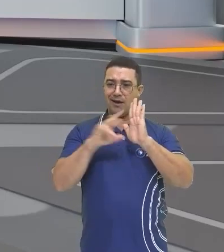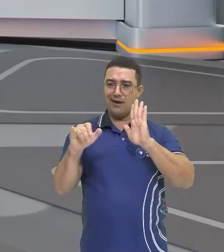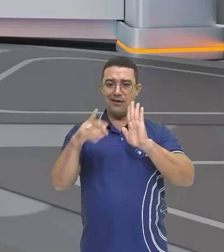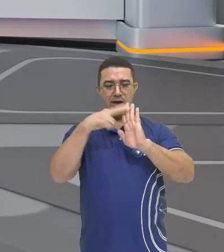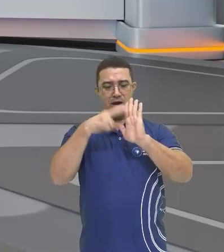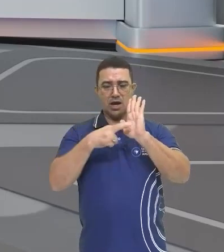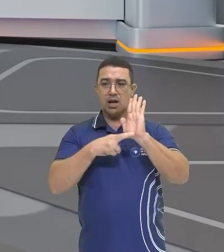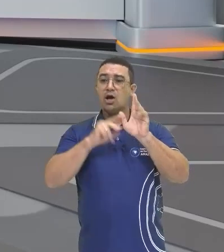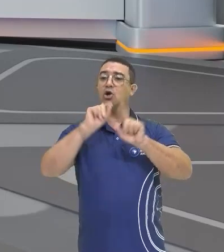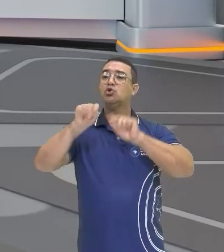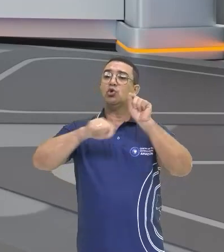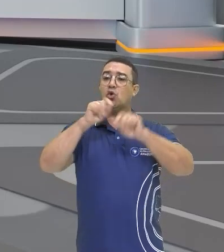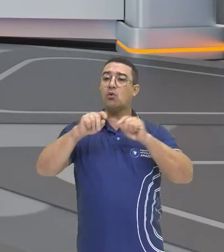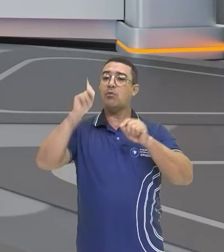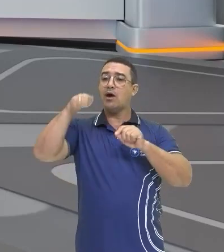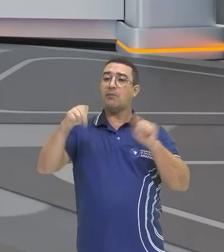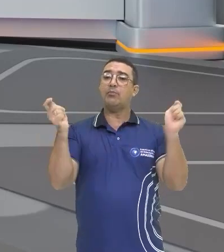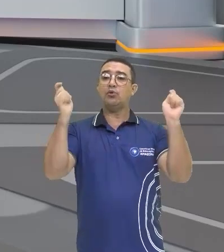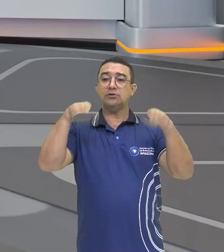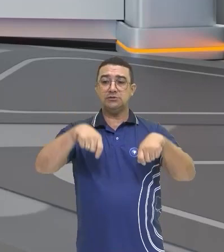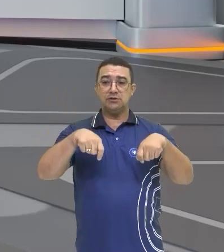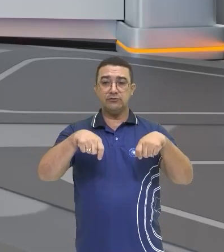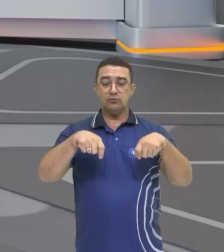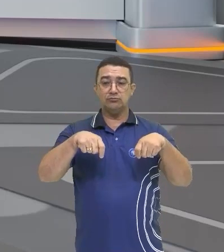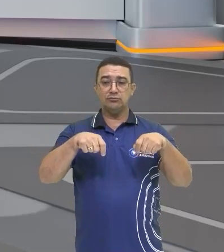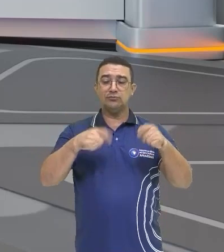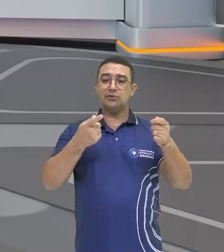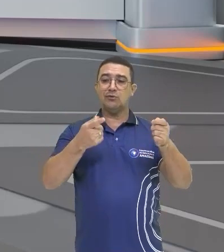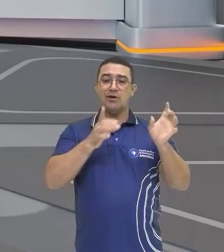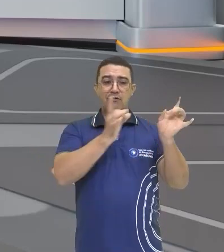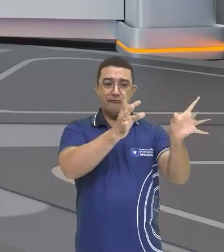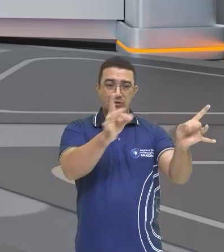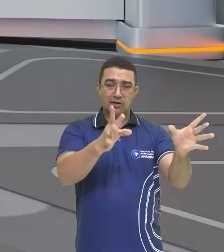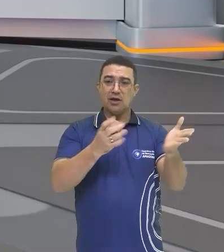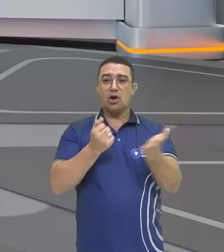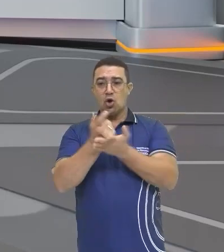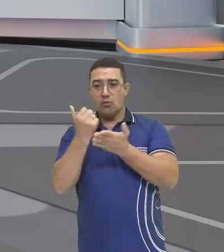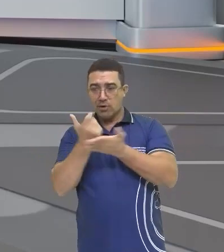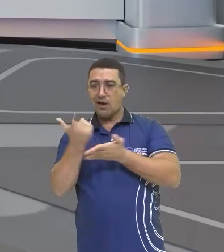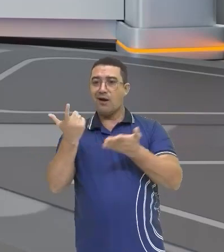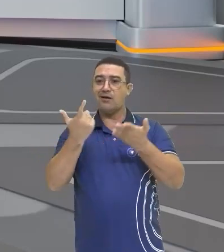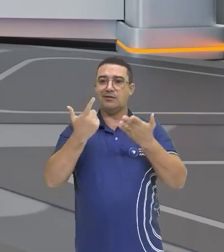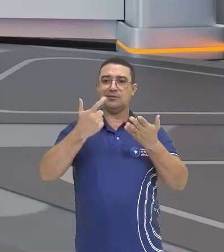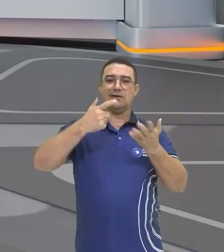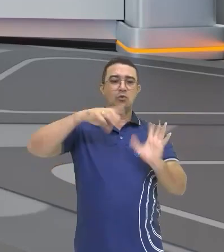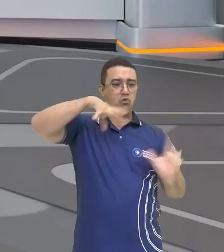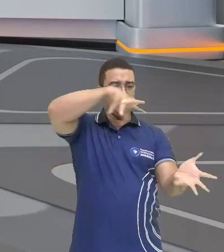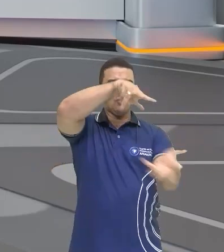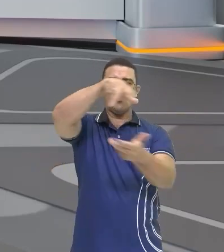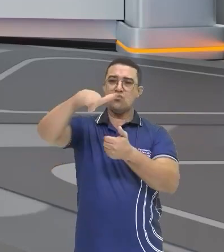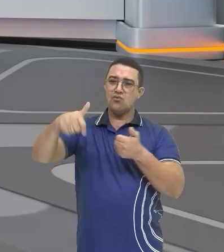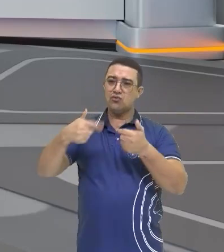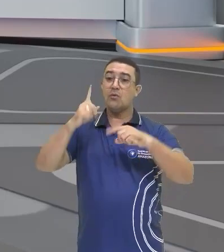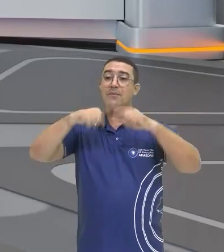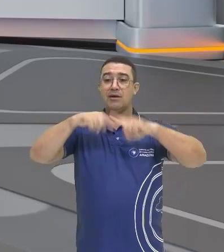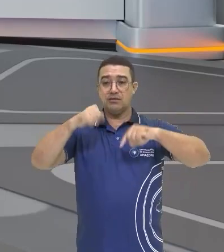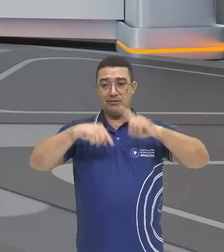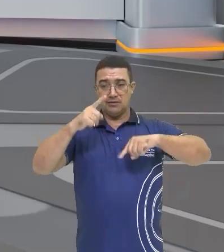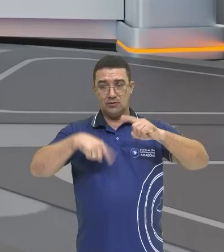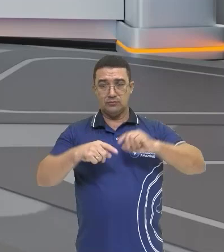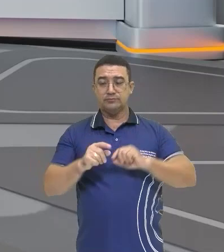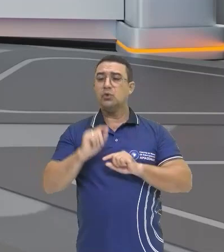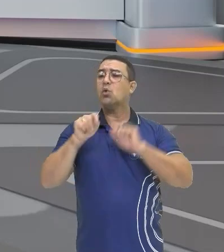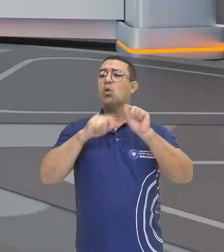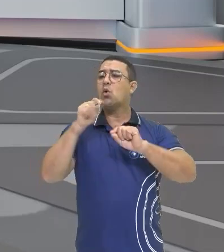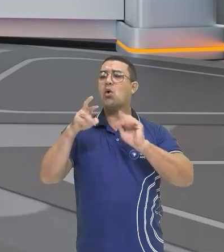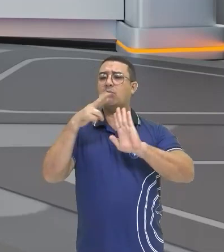dessa circulação de mercadorias por todo o território global. E como essa normatização e